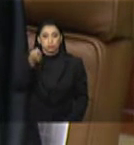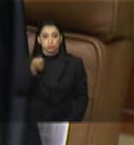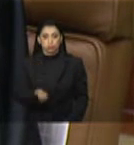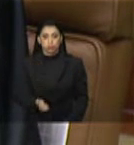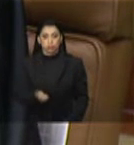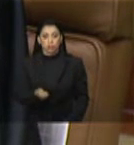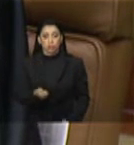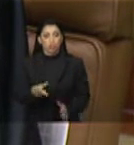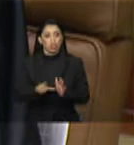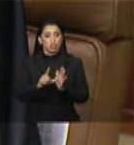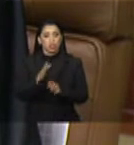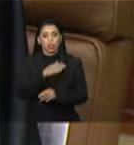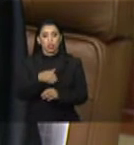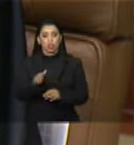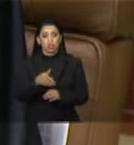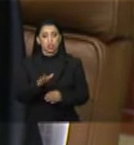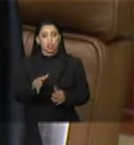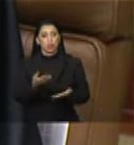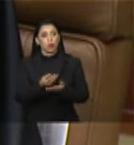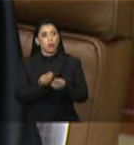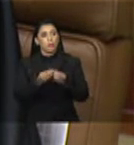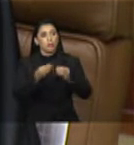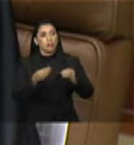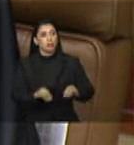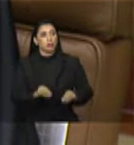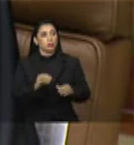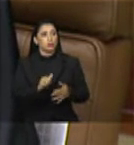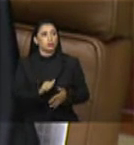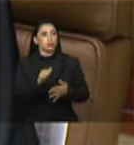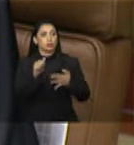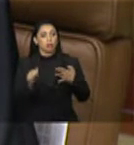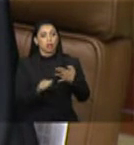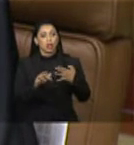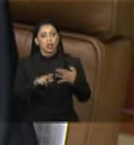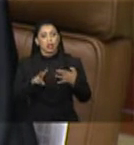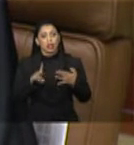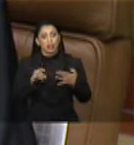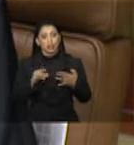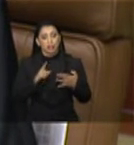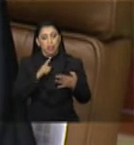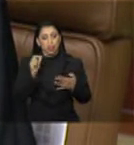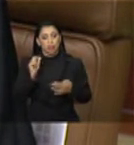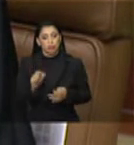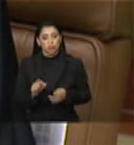com prejuízo dos agravos regimentais e ato